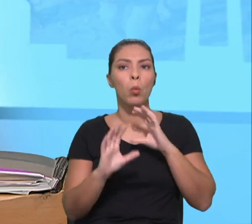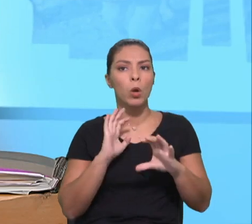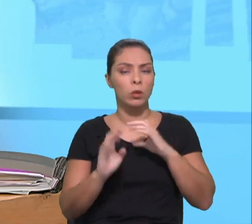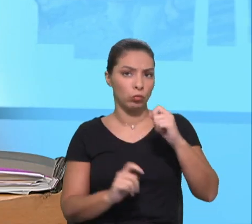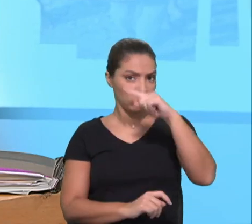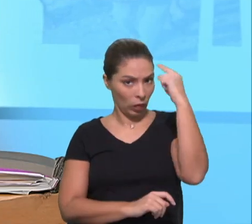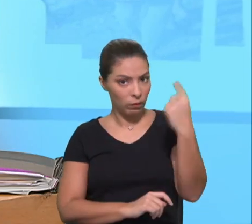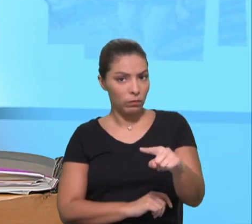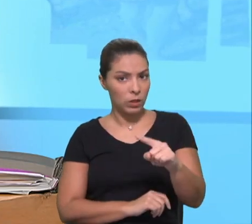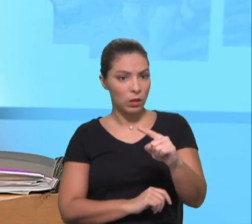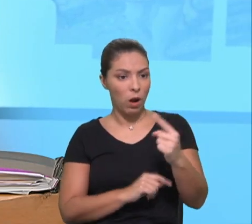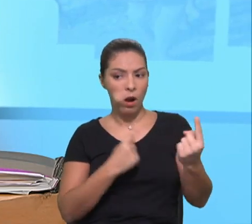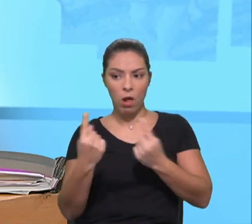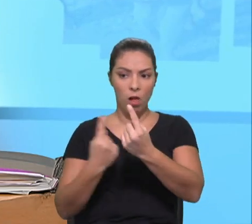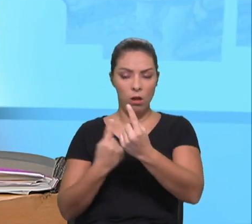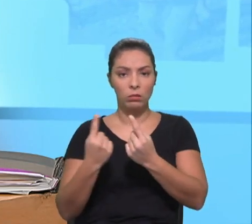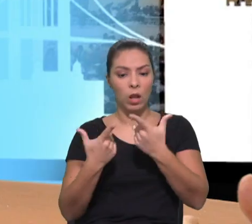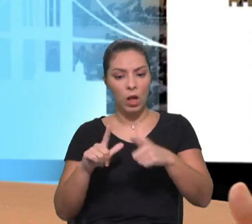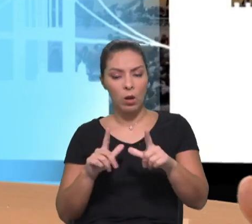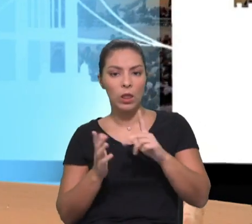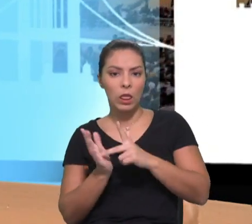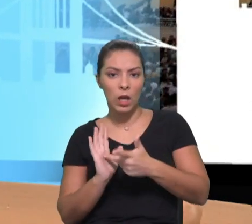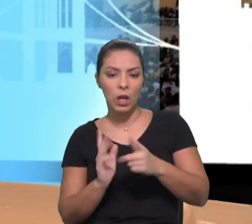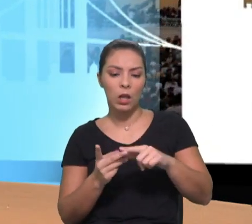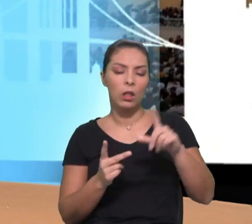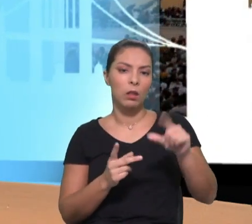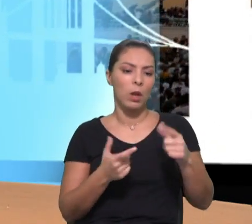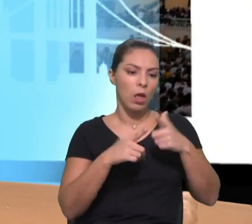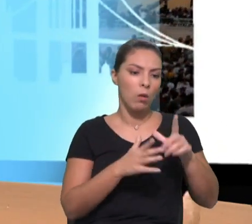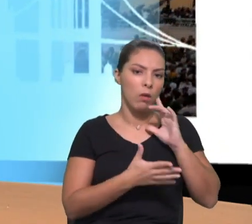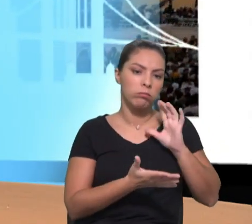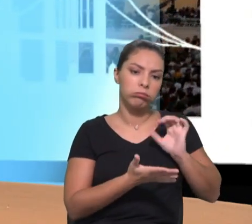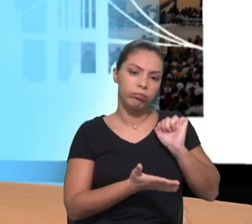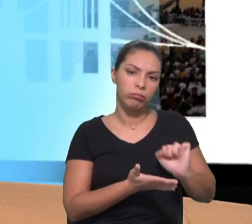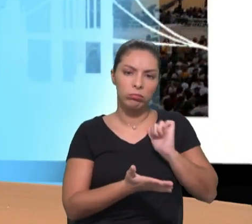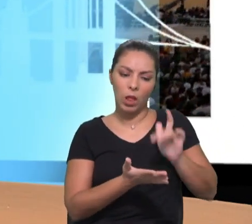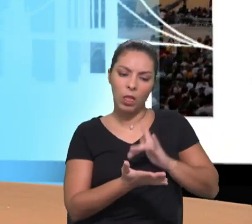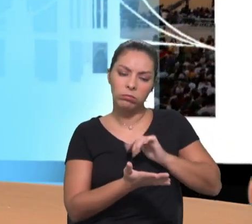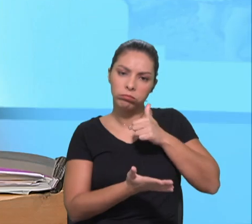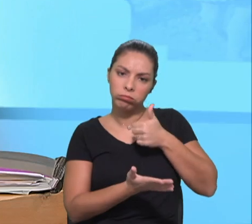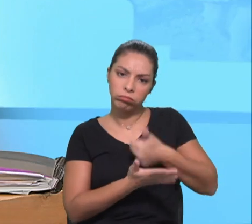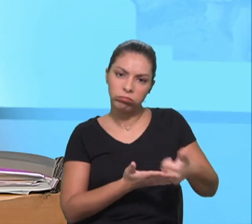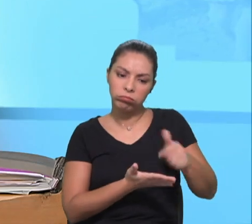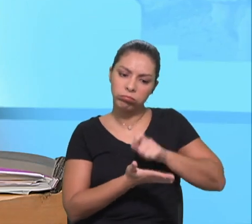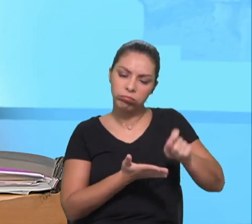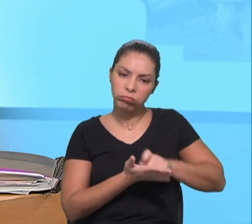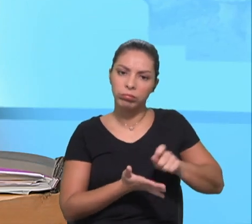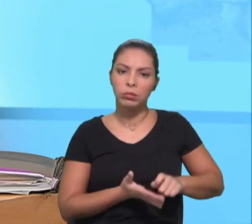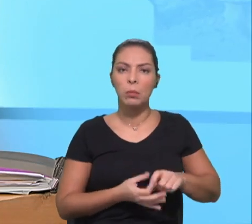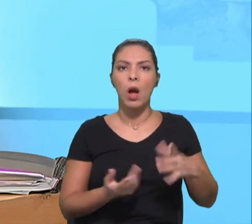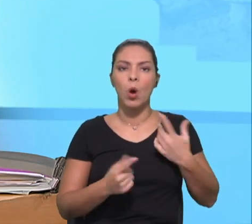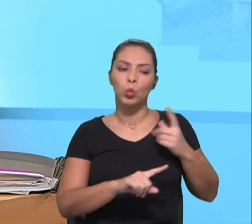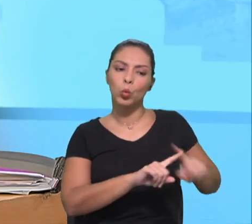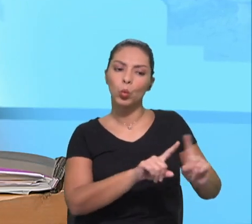Exatamente. Linguagem técnica, linguagem litúrgica também. Exatamente. Depois, não só porque vemos que há vários agentes, e posso